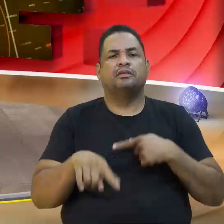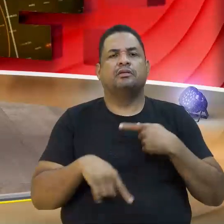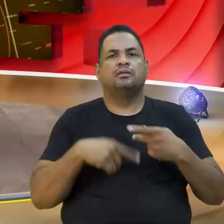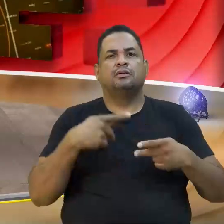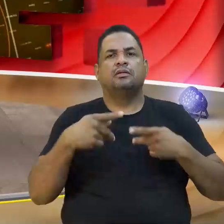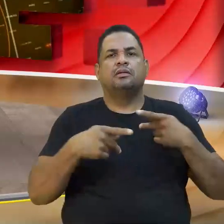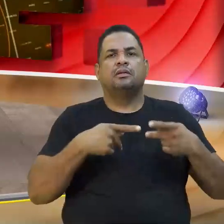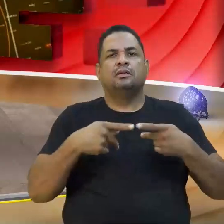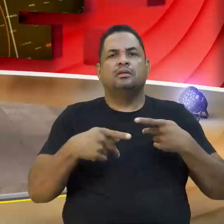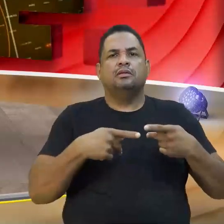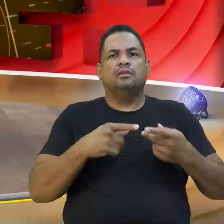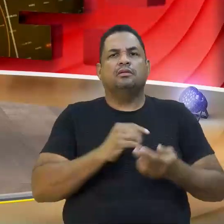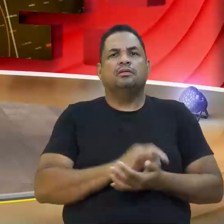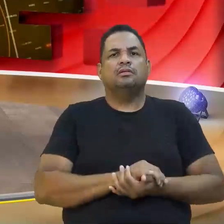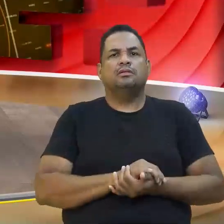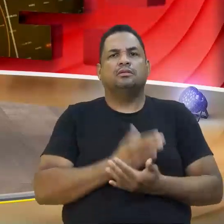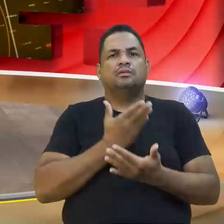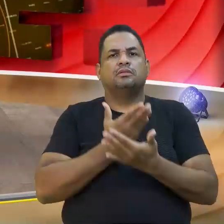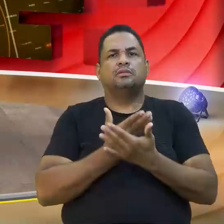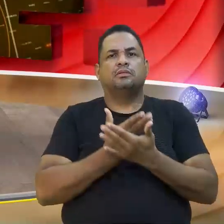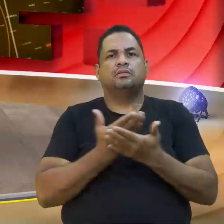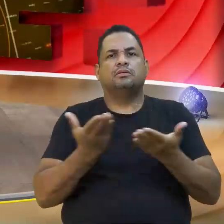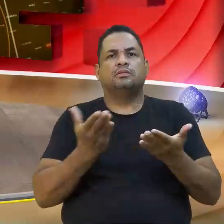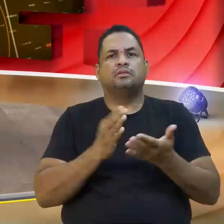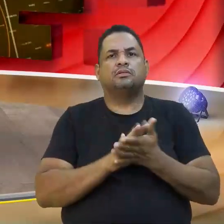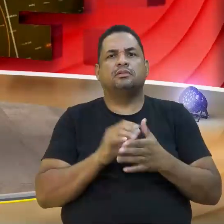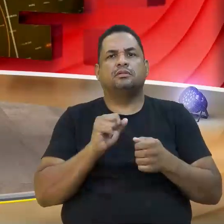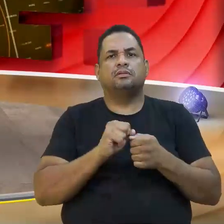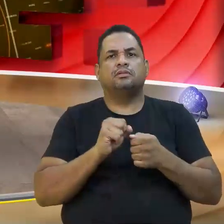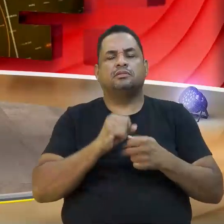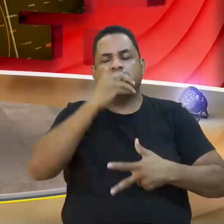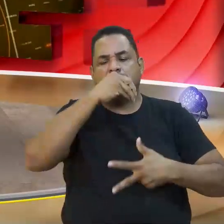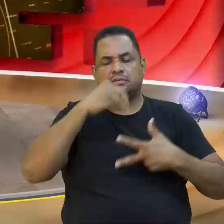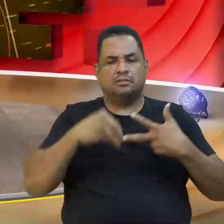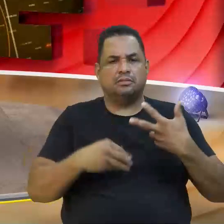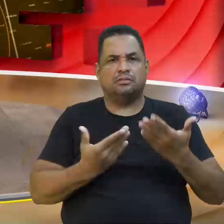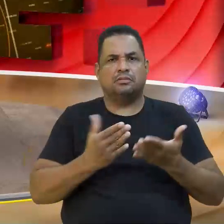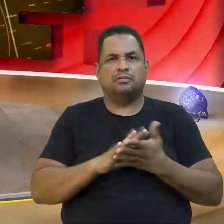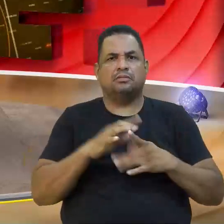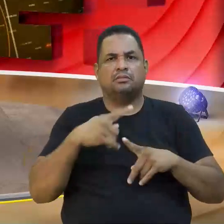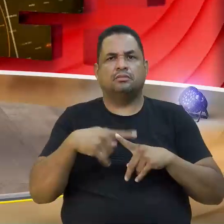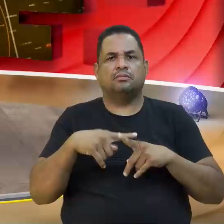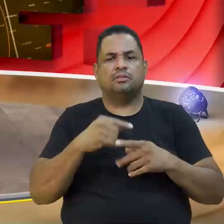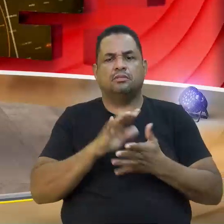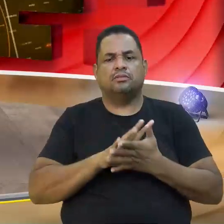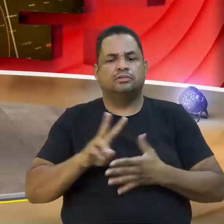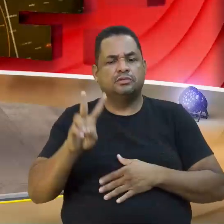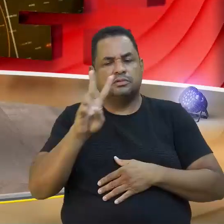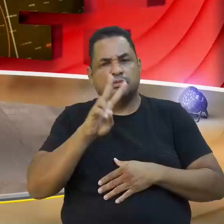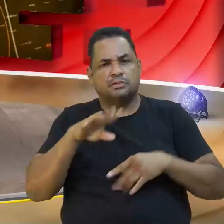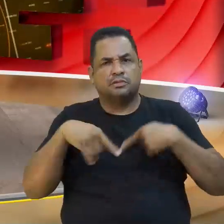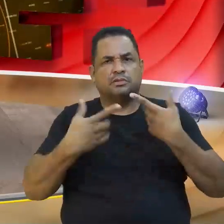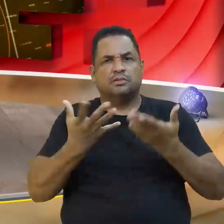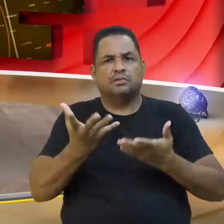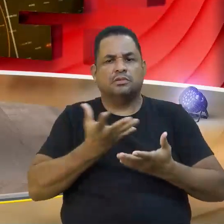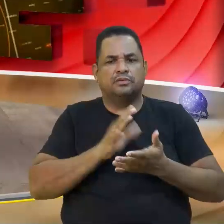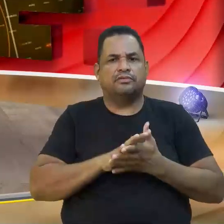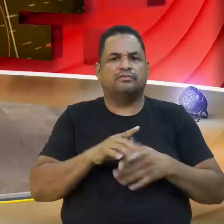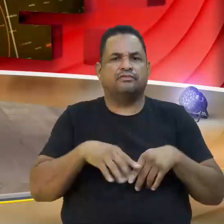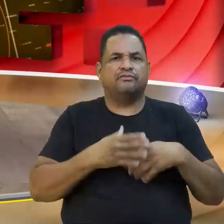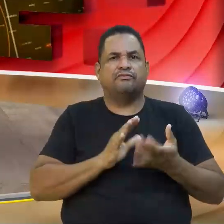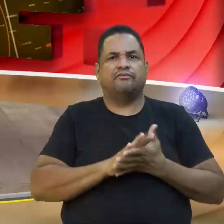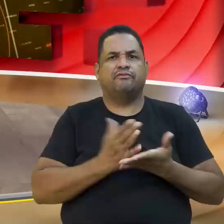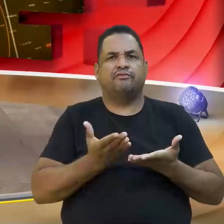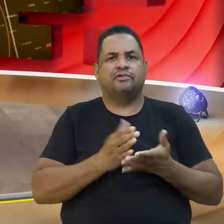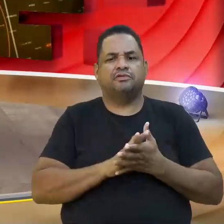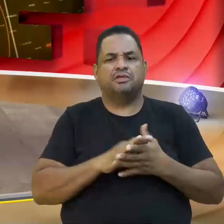Aí você vai estudar, decidiu que vai fazer o Enem. Não, eu vou fazer o Enem, professor. Eu quero fazer o Enem porque eu vou fazer o vestibular, e eu quero fazer direito, eu quero fazer